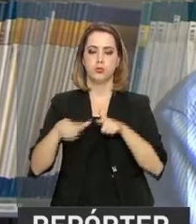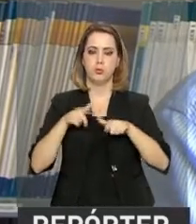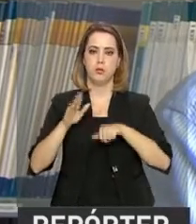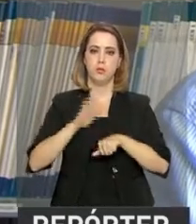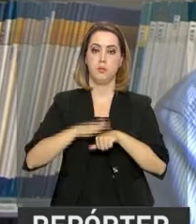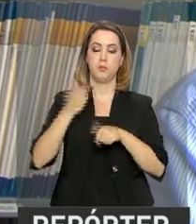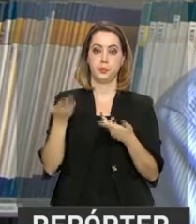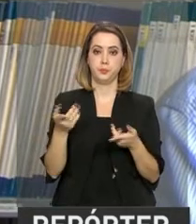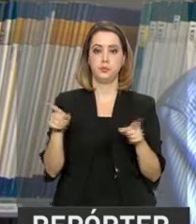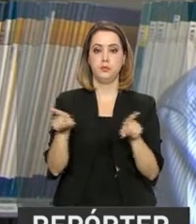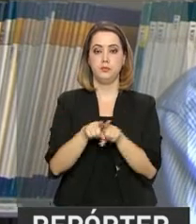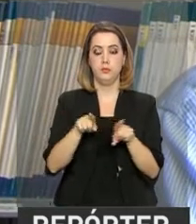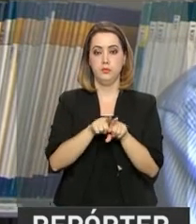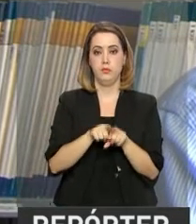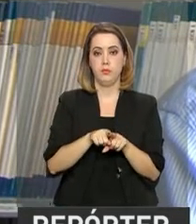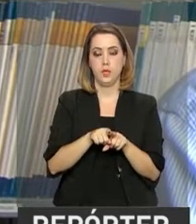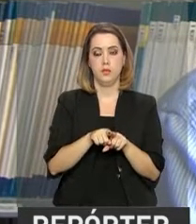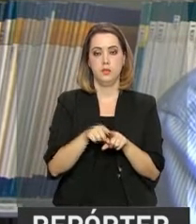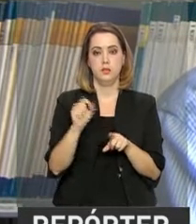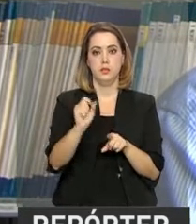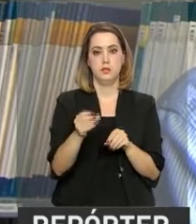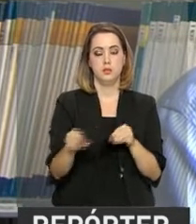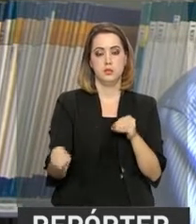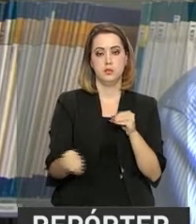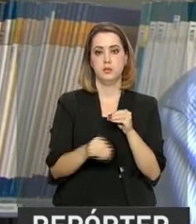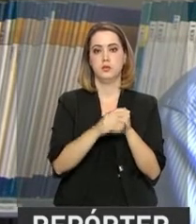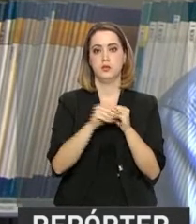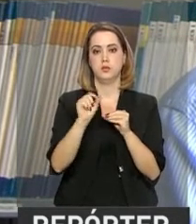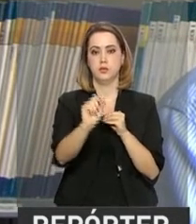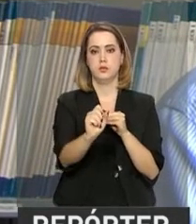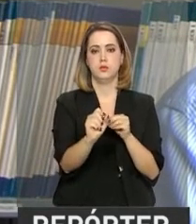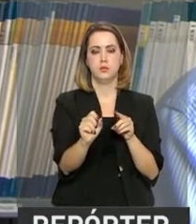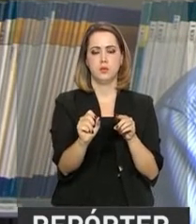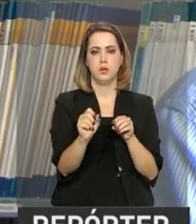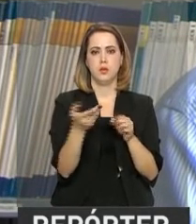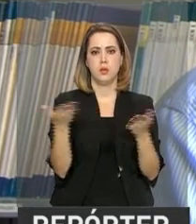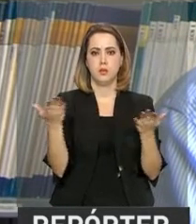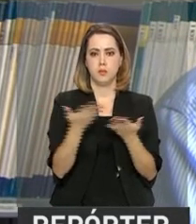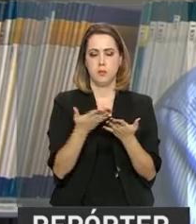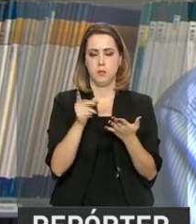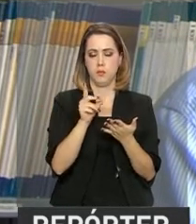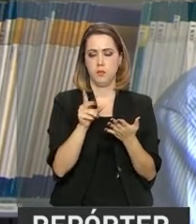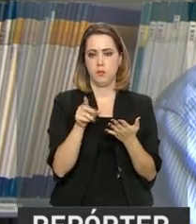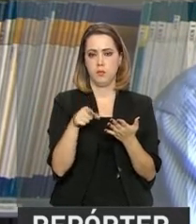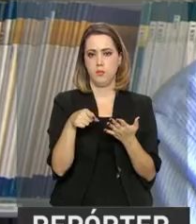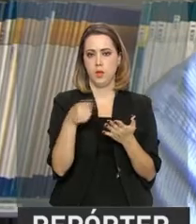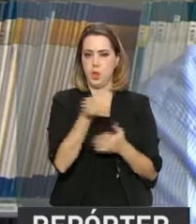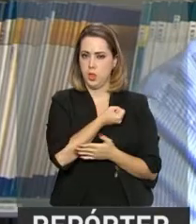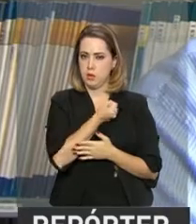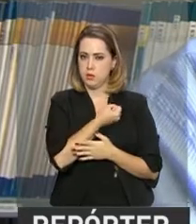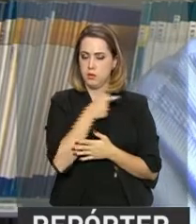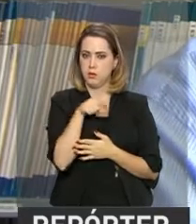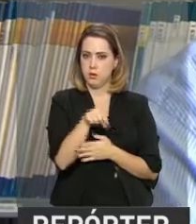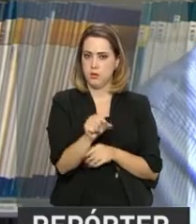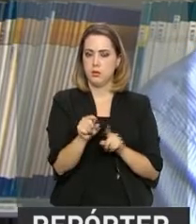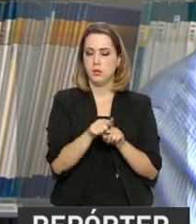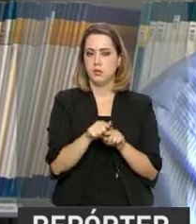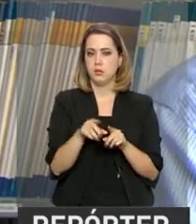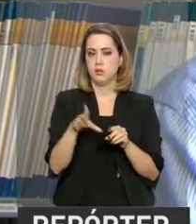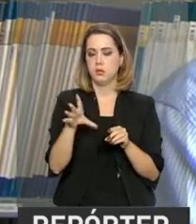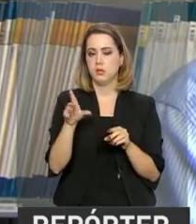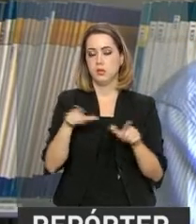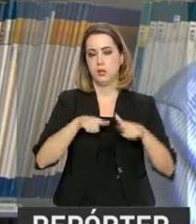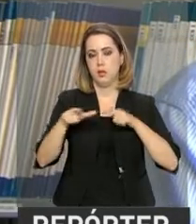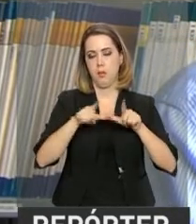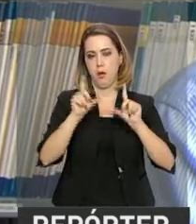e também fornecia adicionados nessa força de trabalho a nessa força de trabalho subir